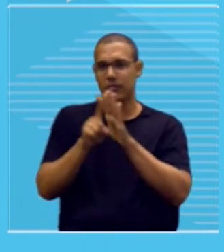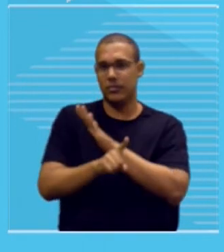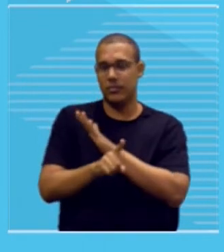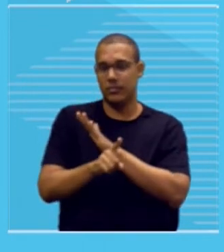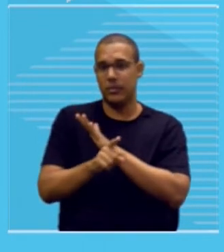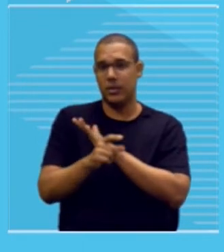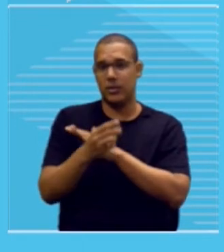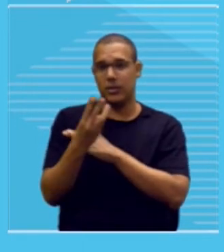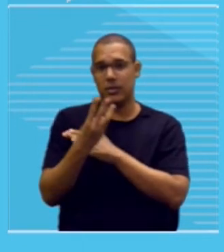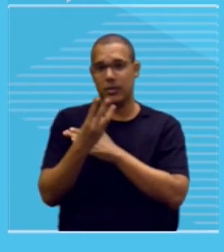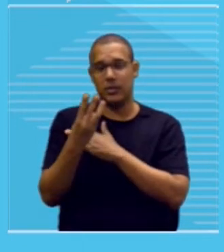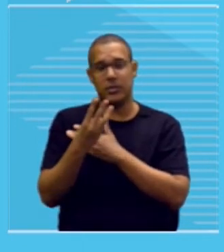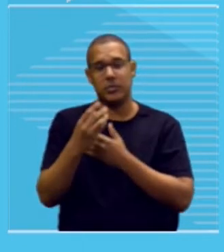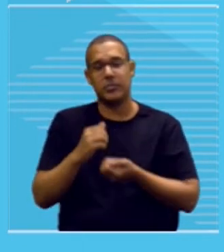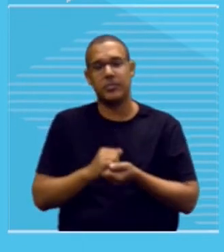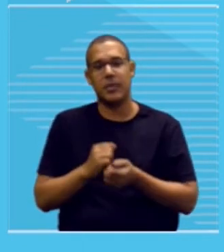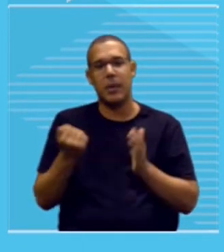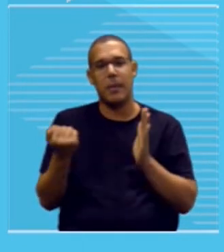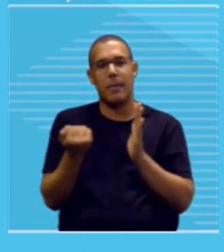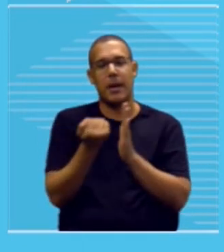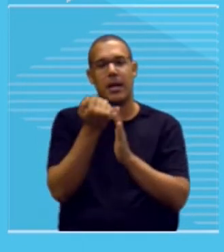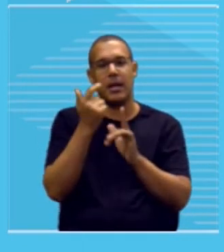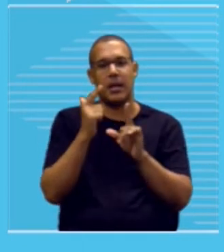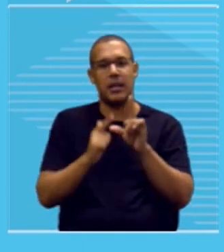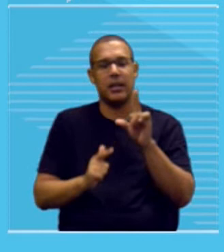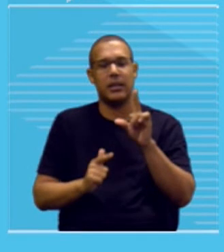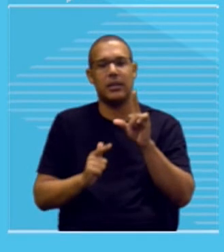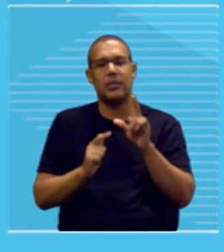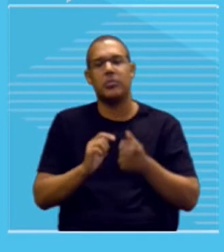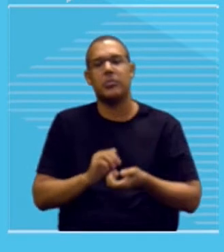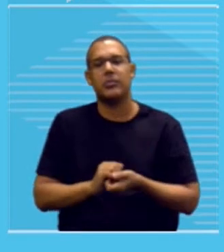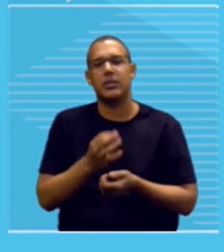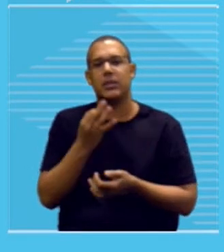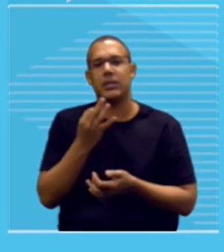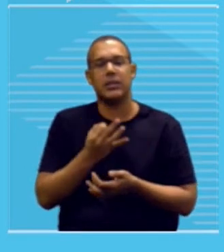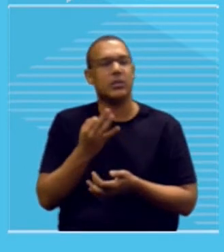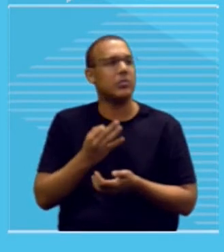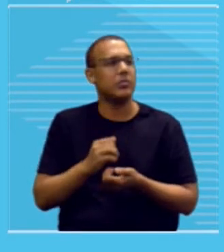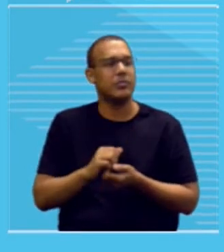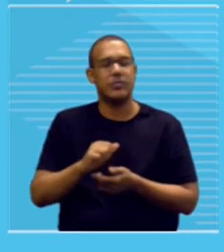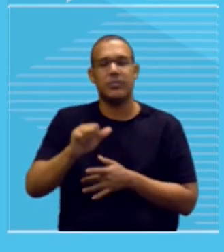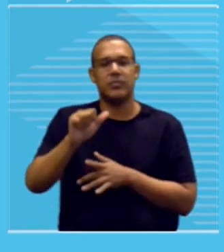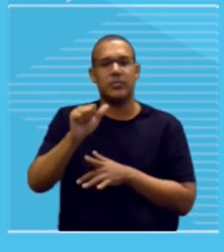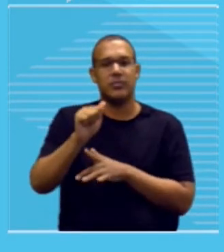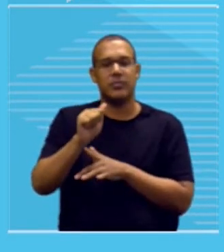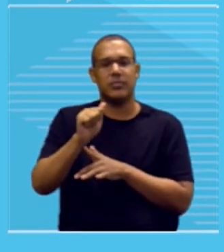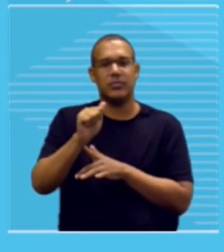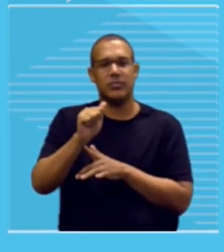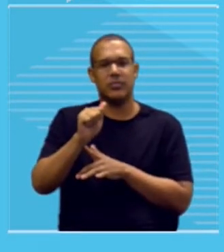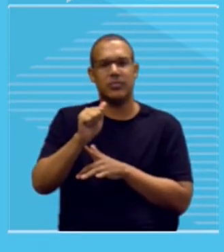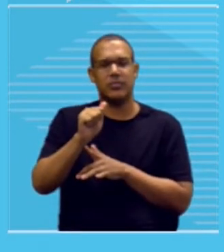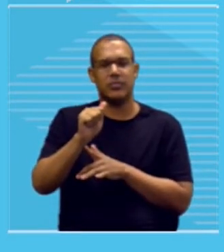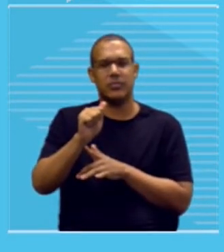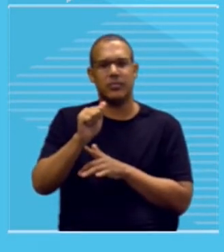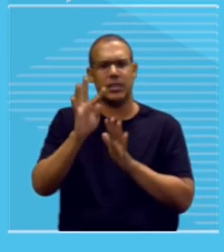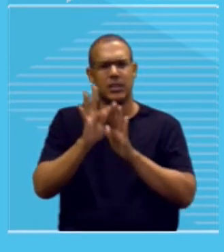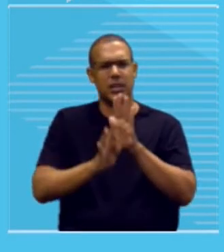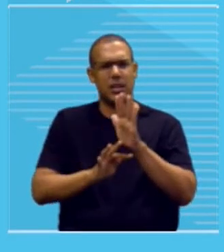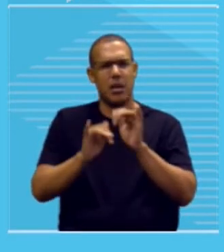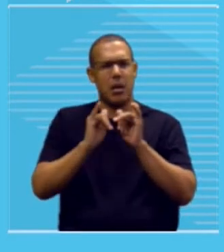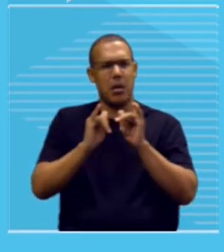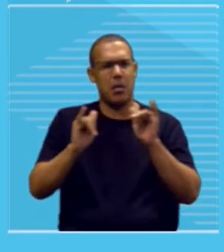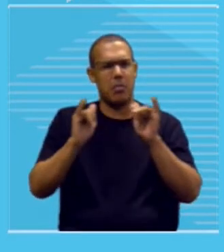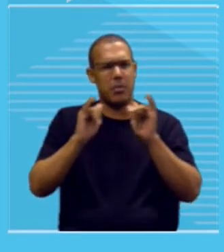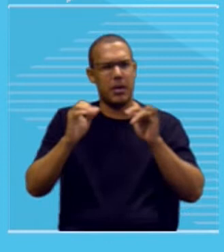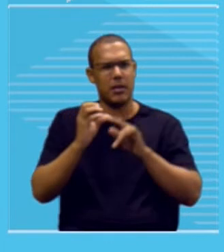de número 3 assinale a alternativa correta letra A diz gente que esse texto é uma propaganda